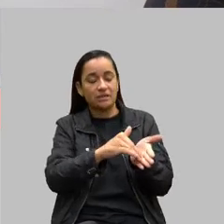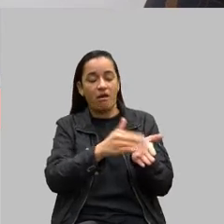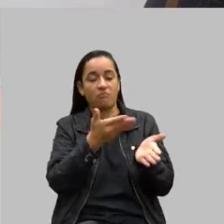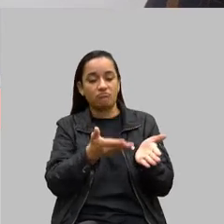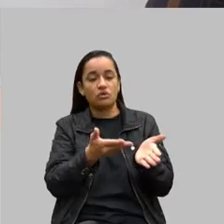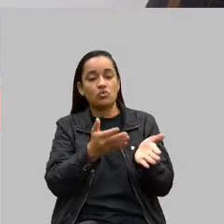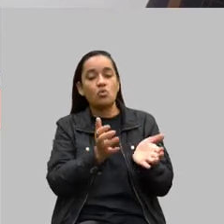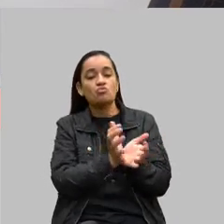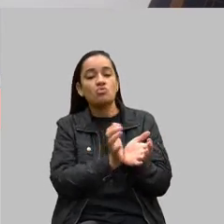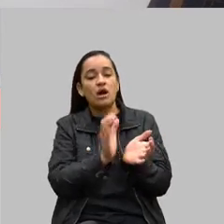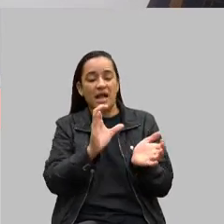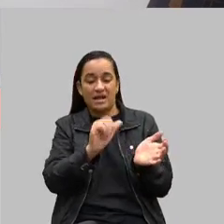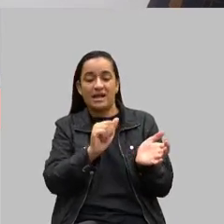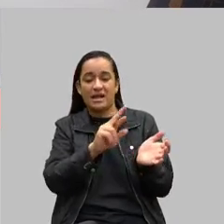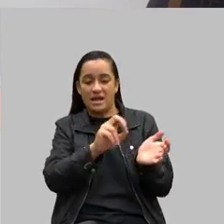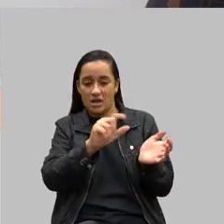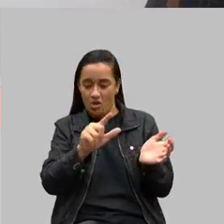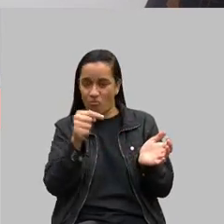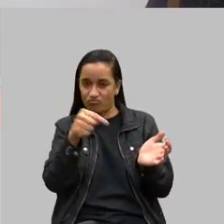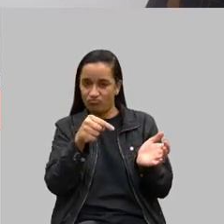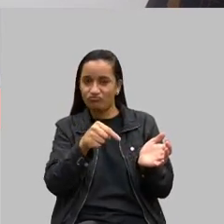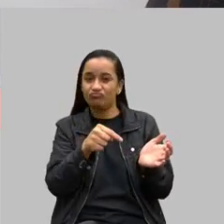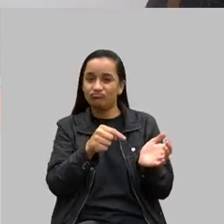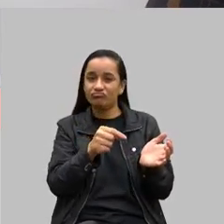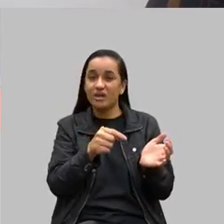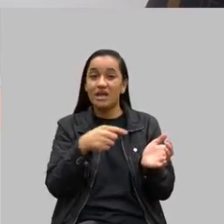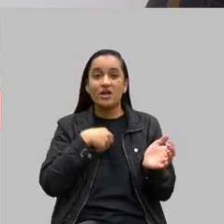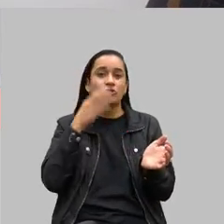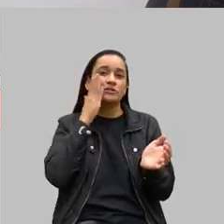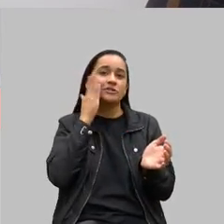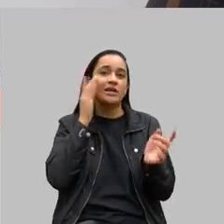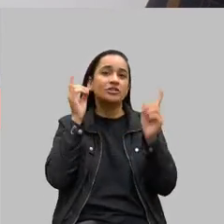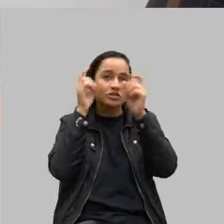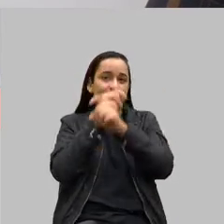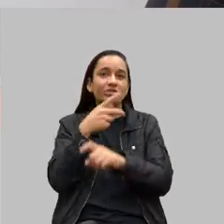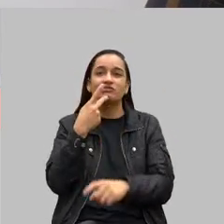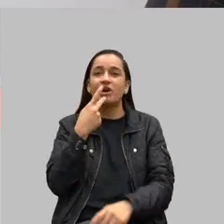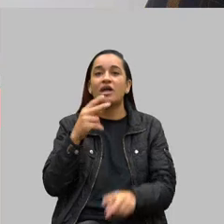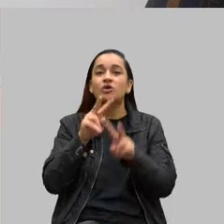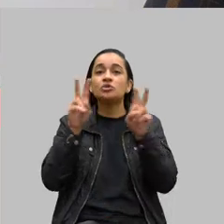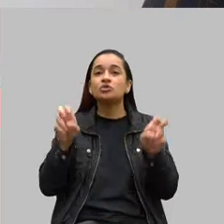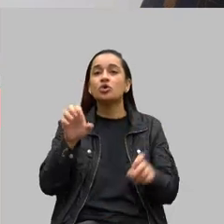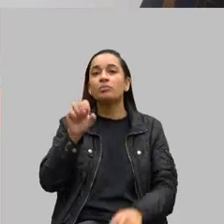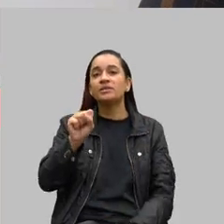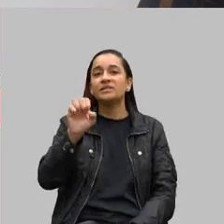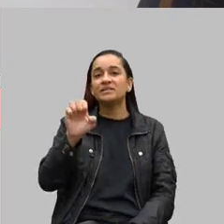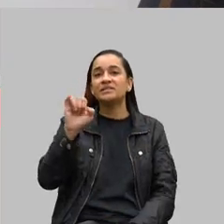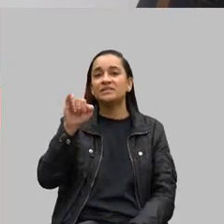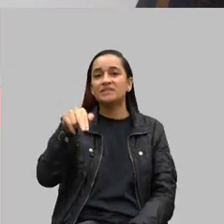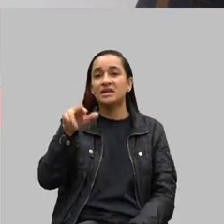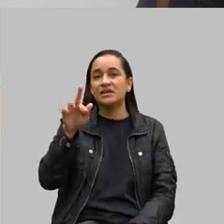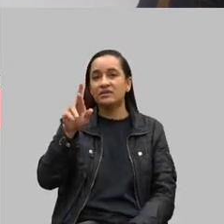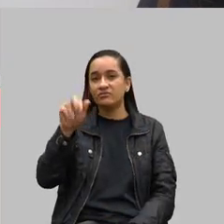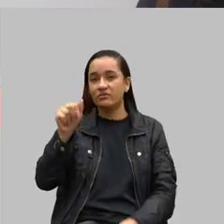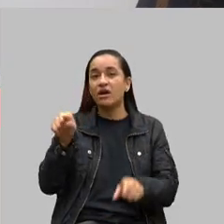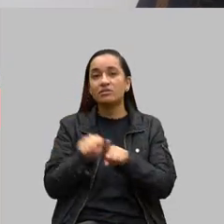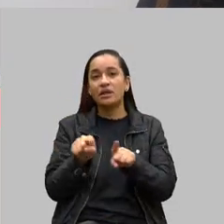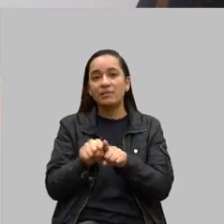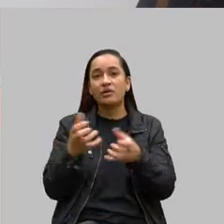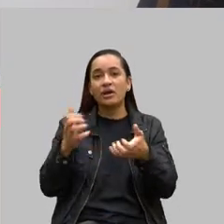falo que é difícil a gente não falar da ser infra tanto do Dr também Rodrigo cumprimentar aqui a Raquel